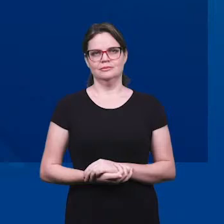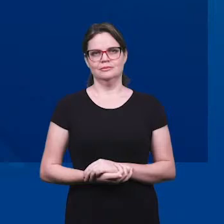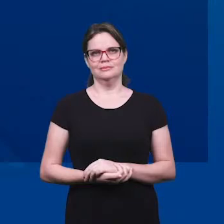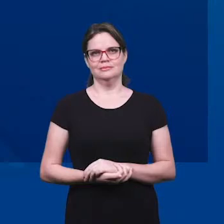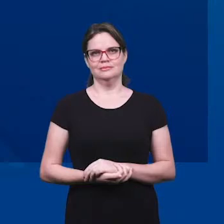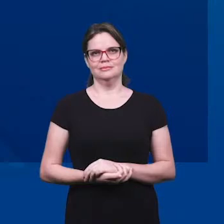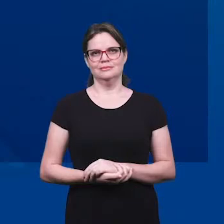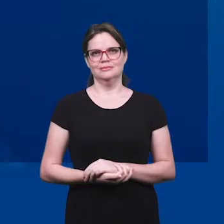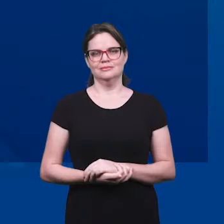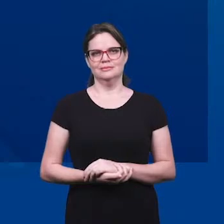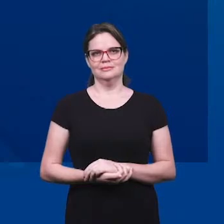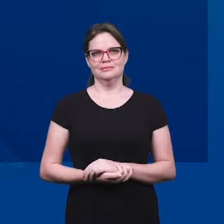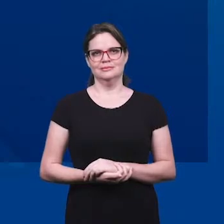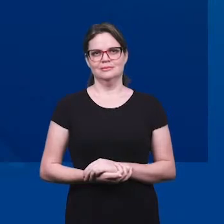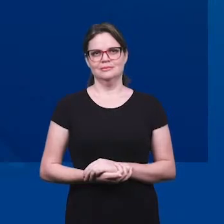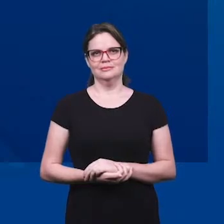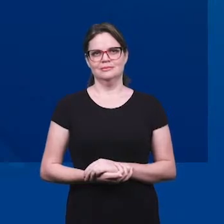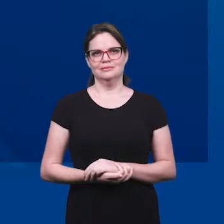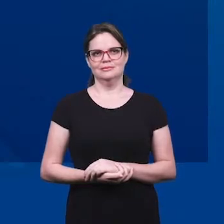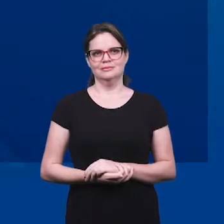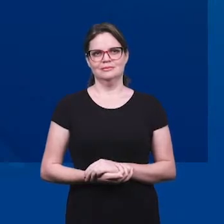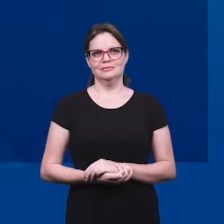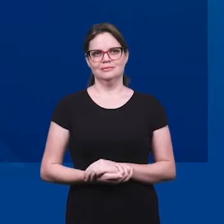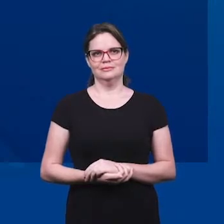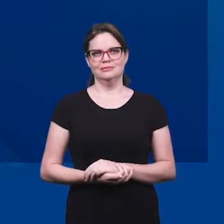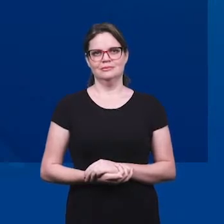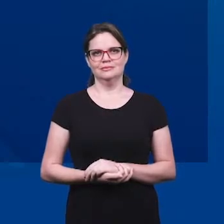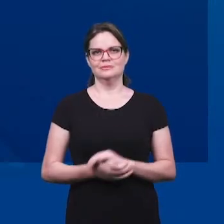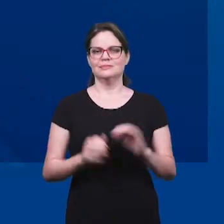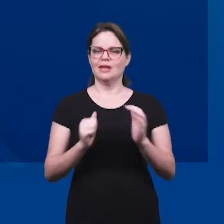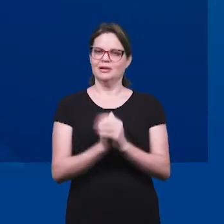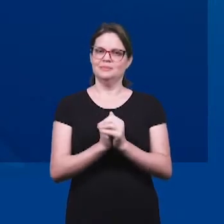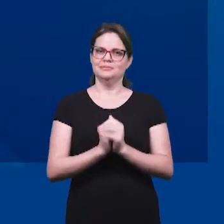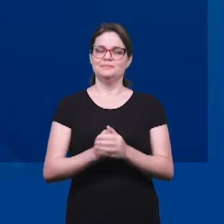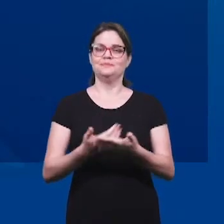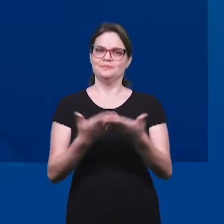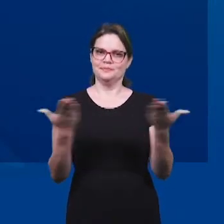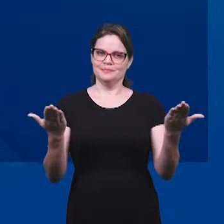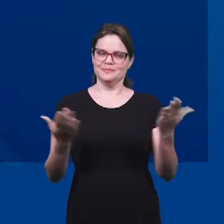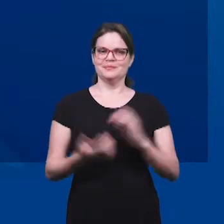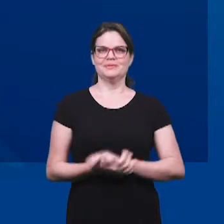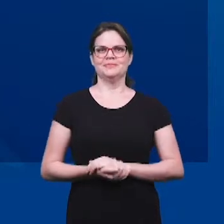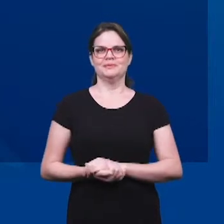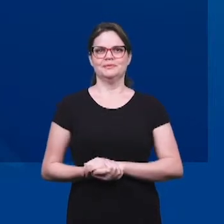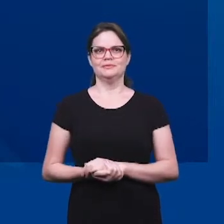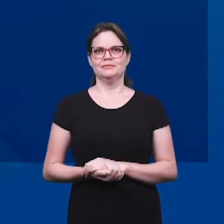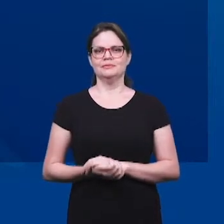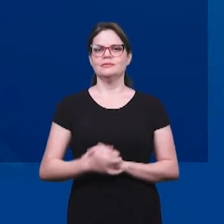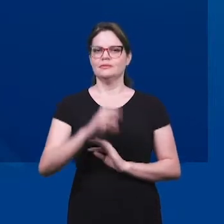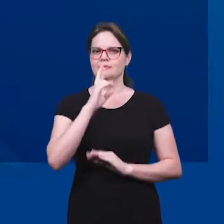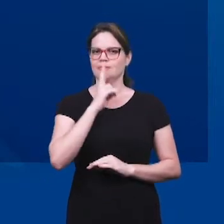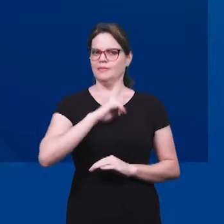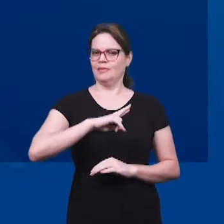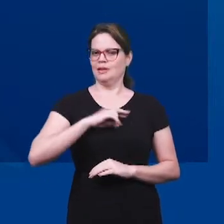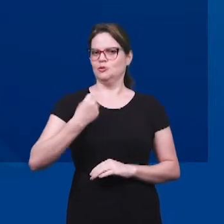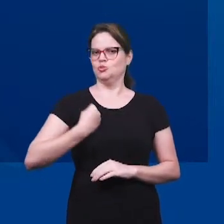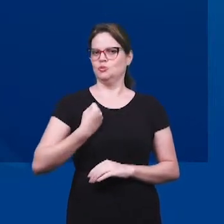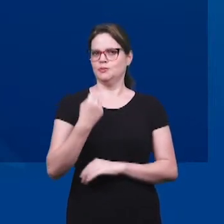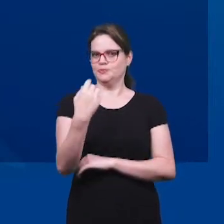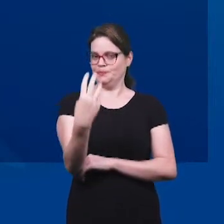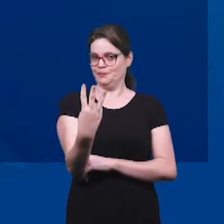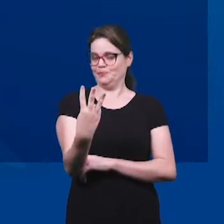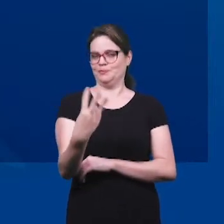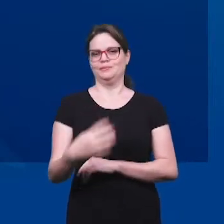acontecer. A paz do Senhor Jesus. Amém? André, vais responder à pergunta